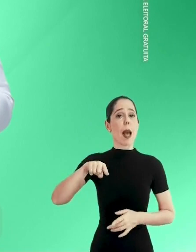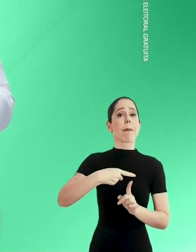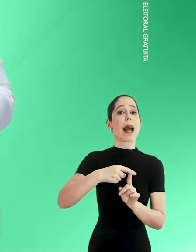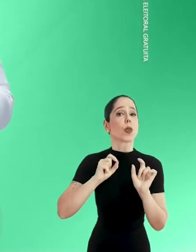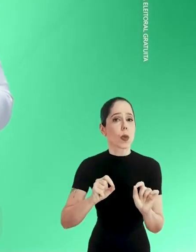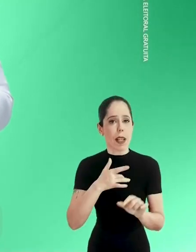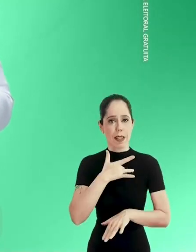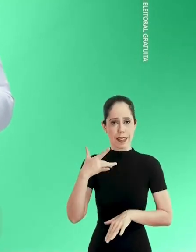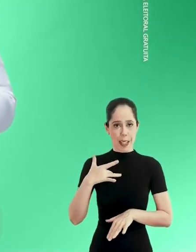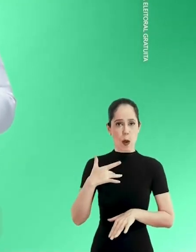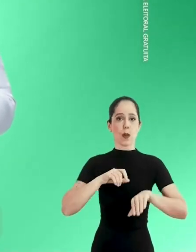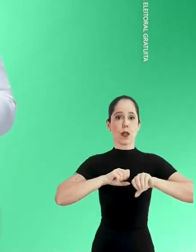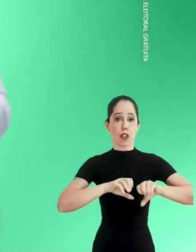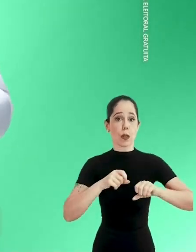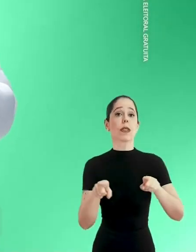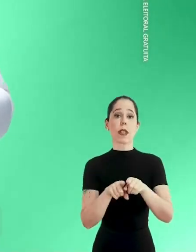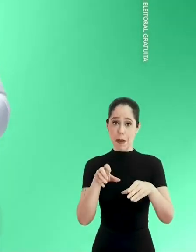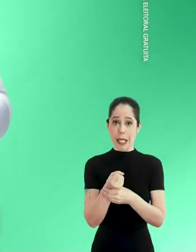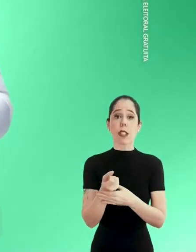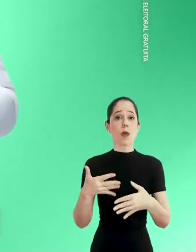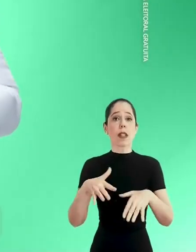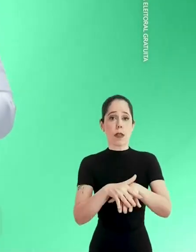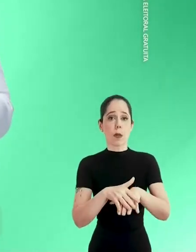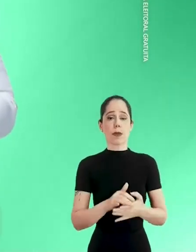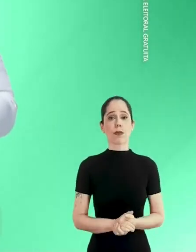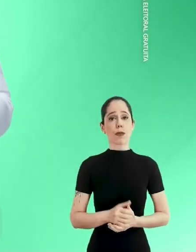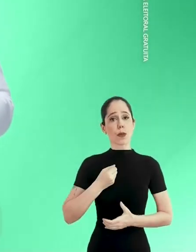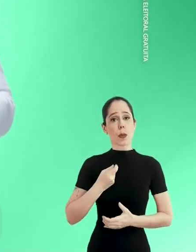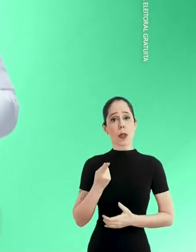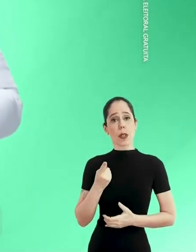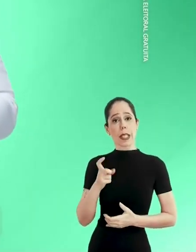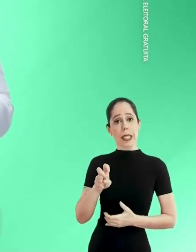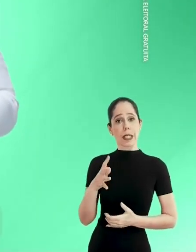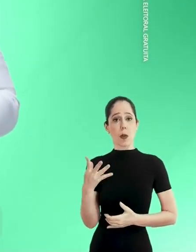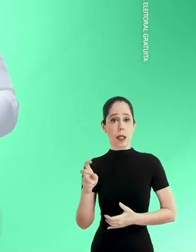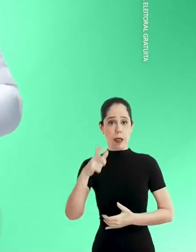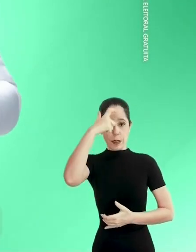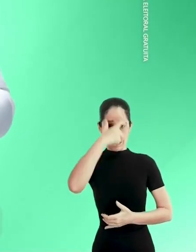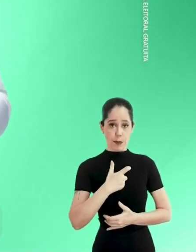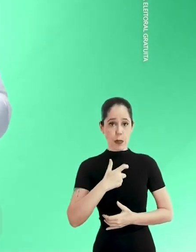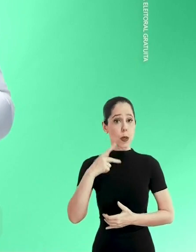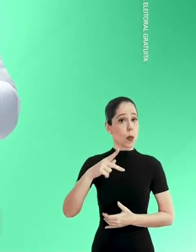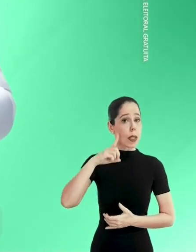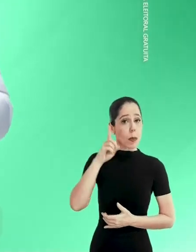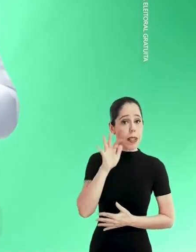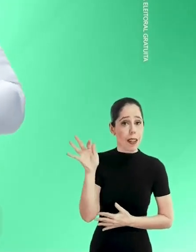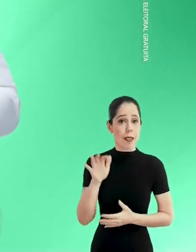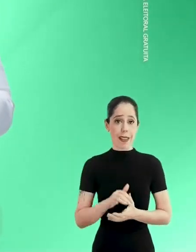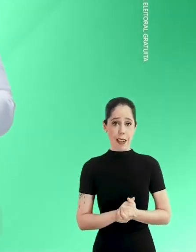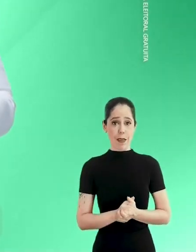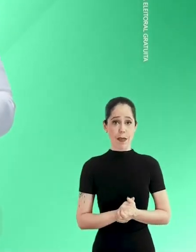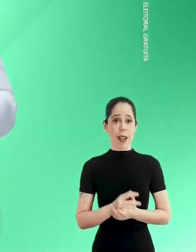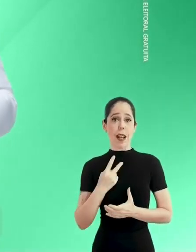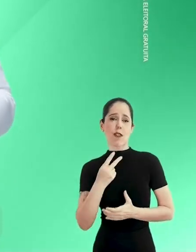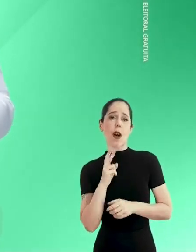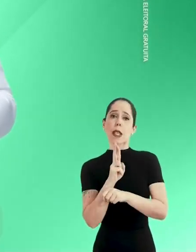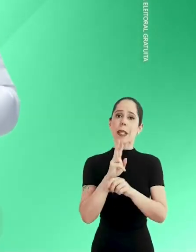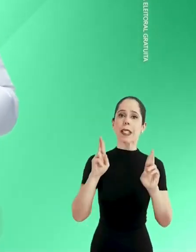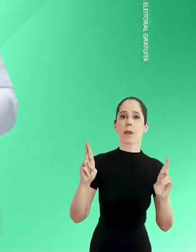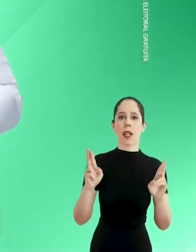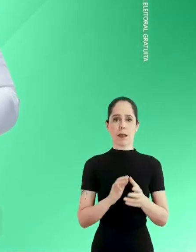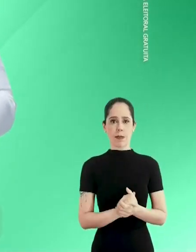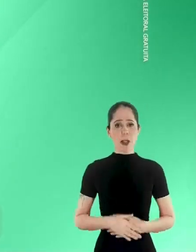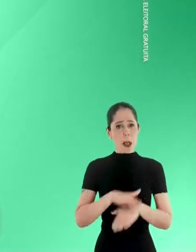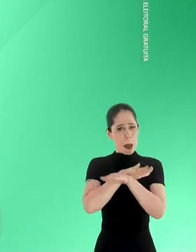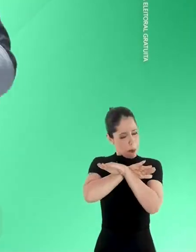é mais. Saúde, educação, segurança, inclusão. 1545, Cris Alves, a sua deputada federal. A